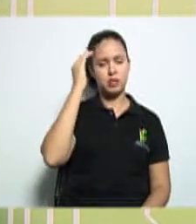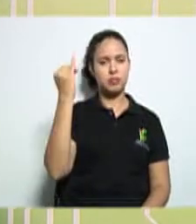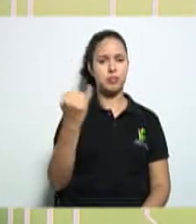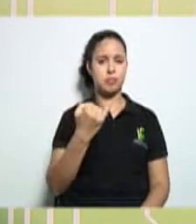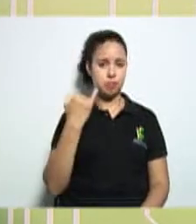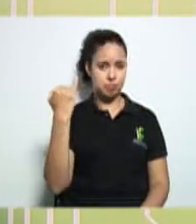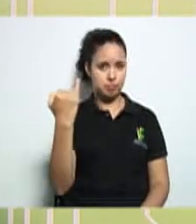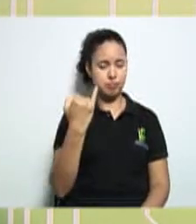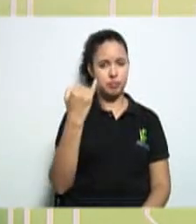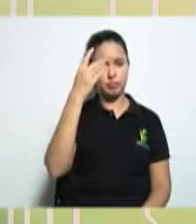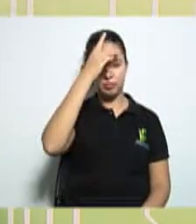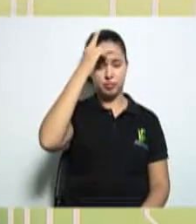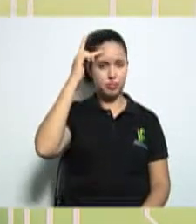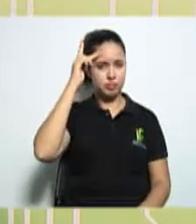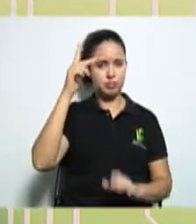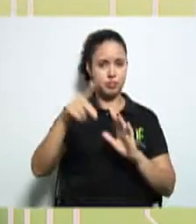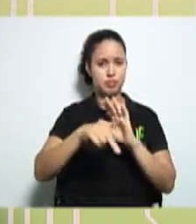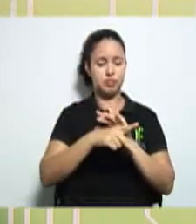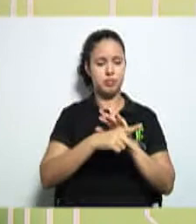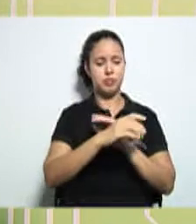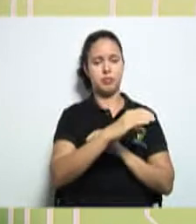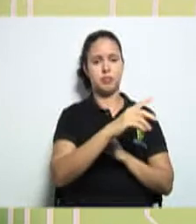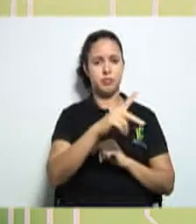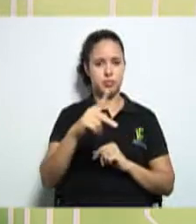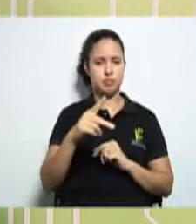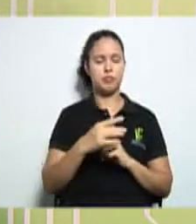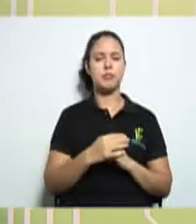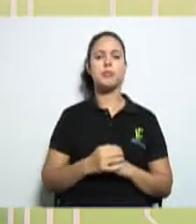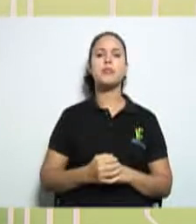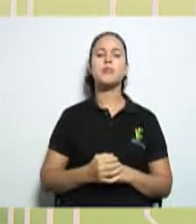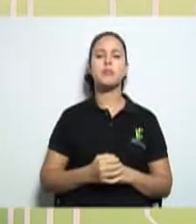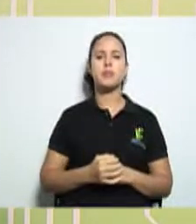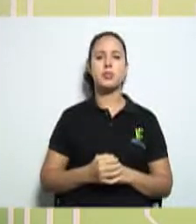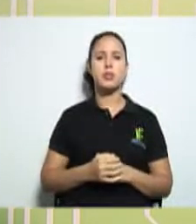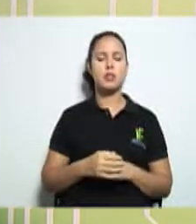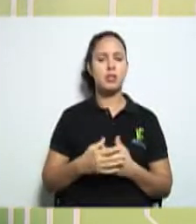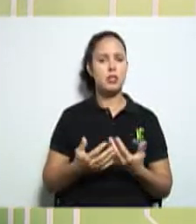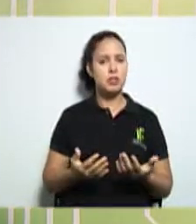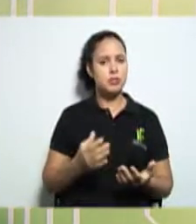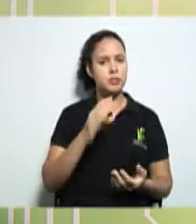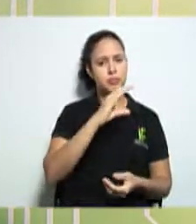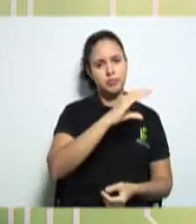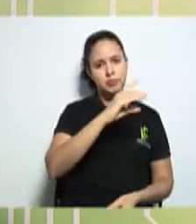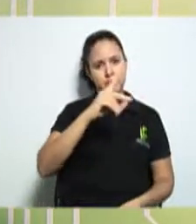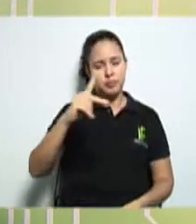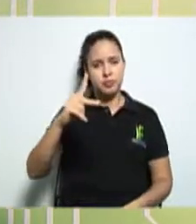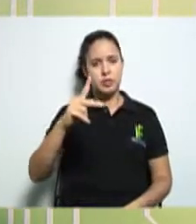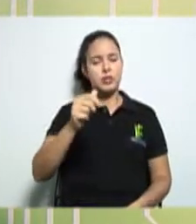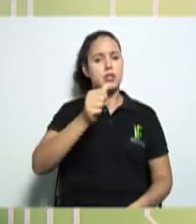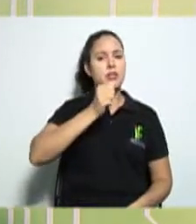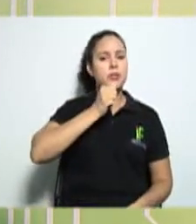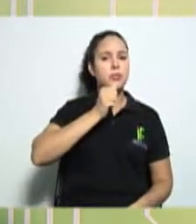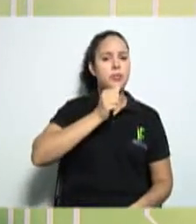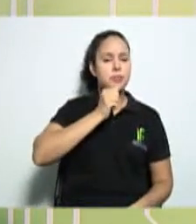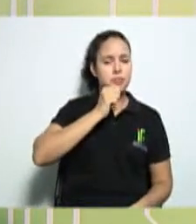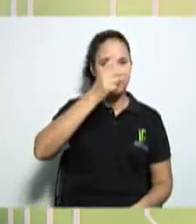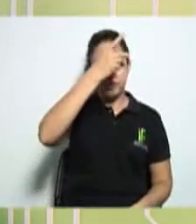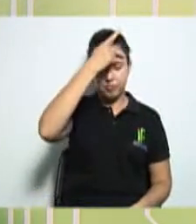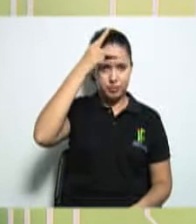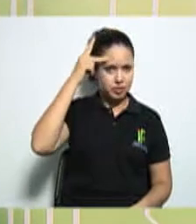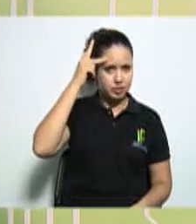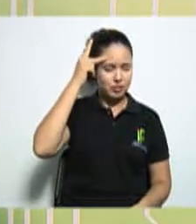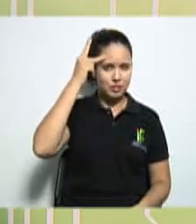cooperativa. Uma cooperativa sem as pessoas, ela não vai atingir os objetivos. Uma cooperativa